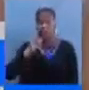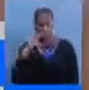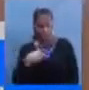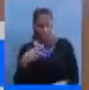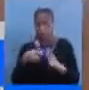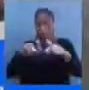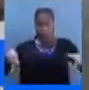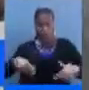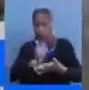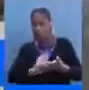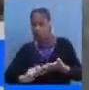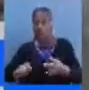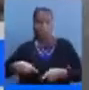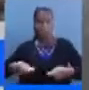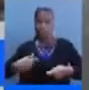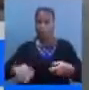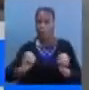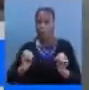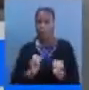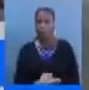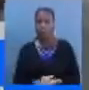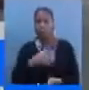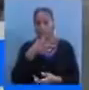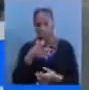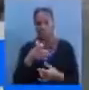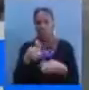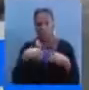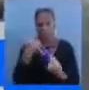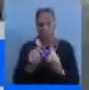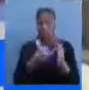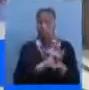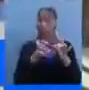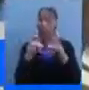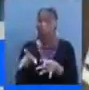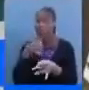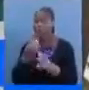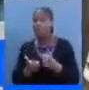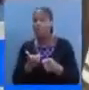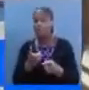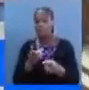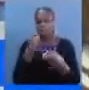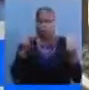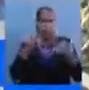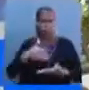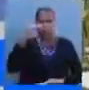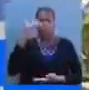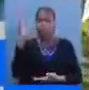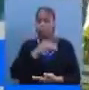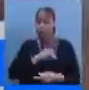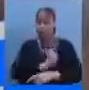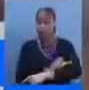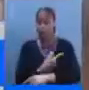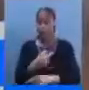nunca tem escritório no mercado. Dizem-se a favor de algumas regras, mas estão contra aquilo que chamam de exagero e abuso de